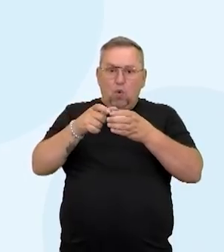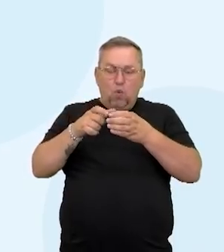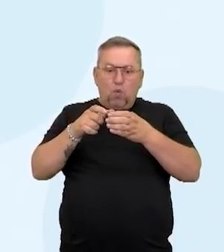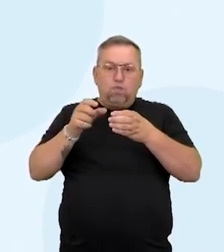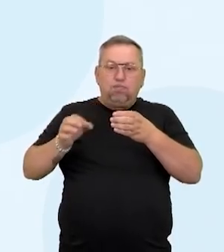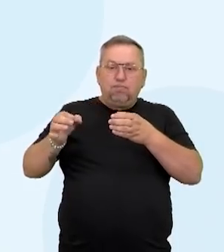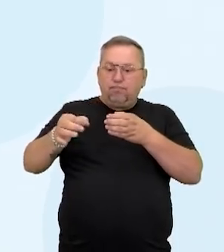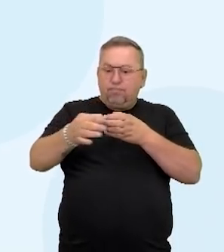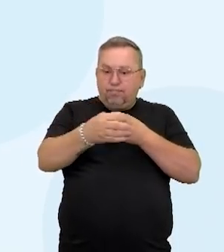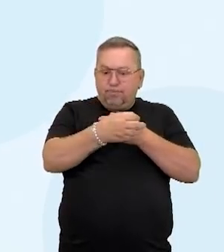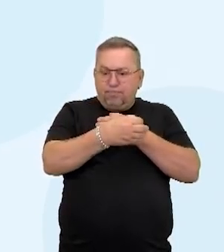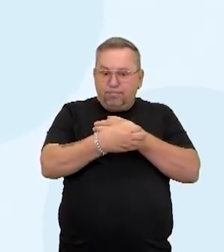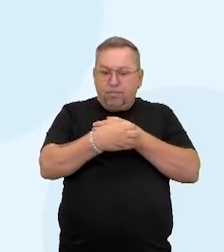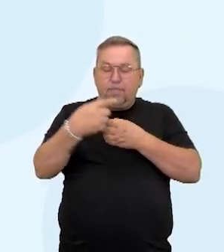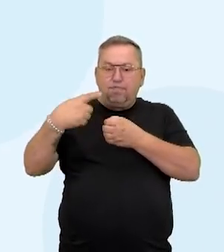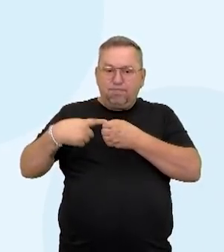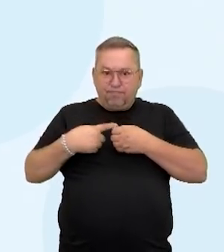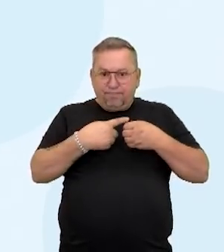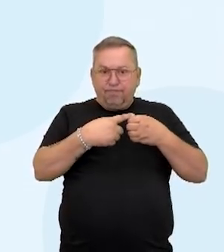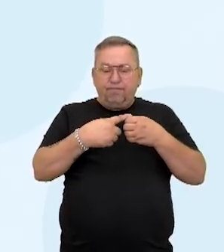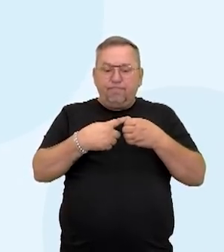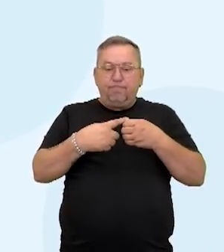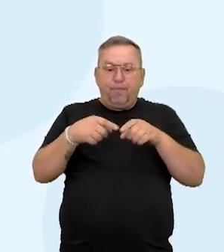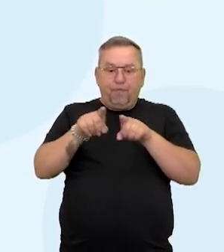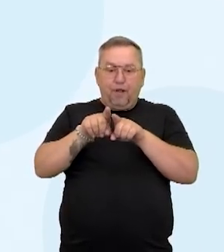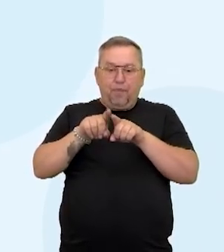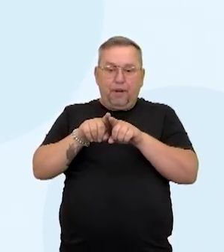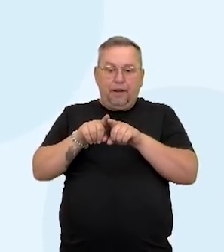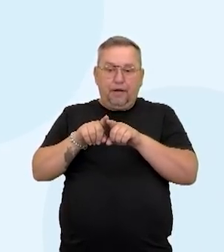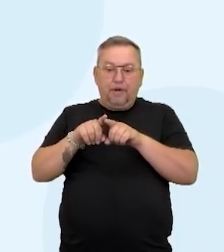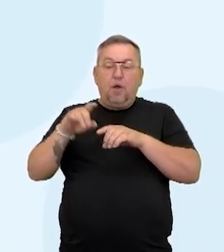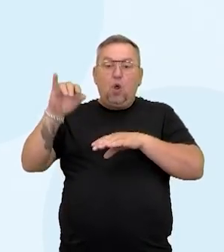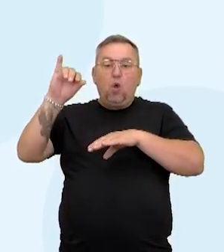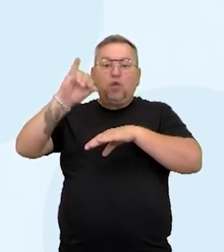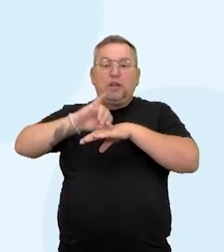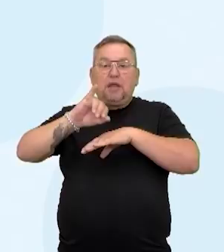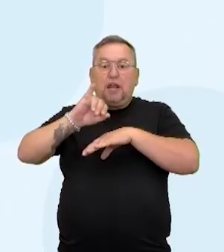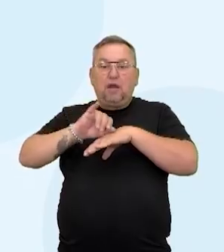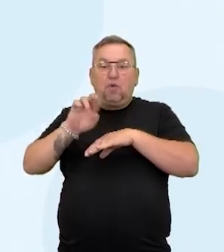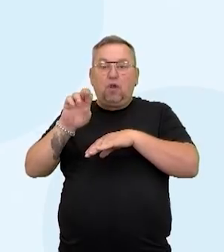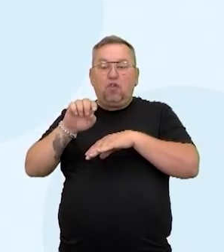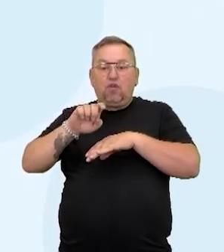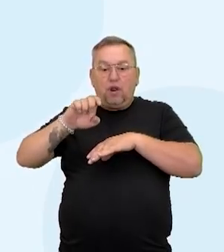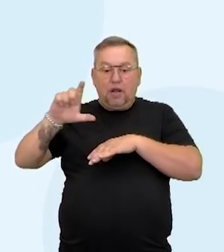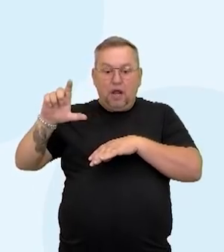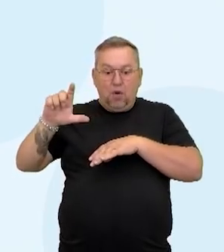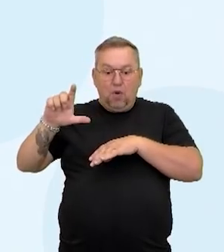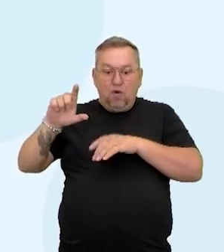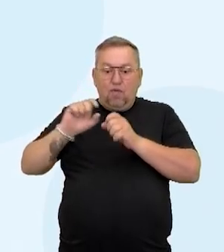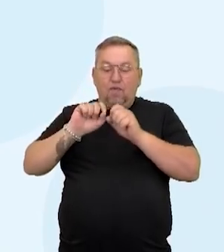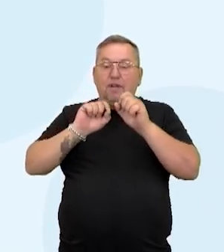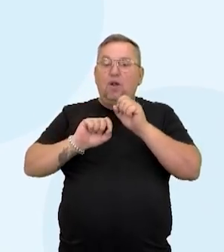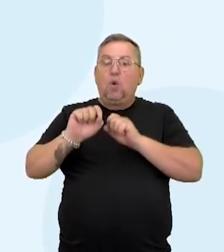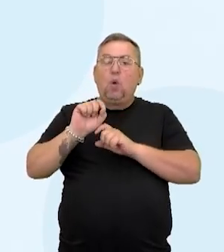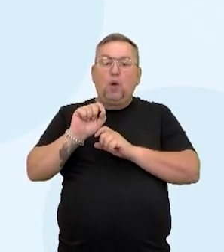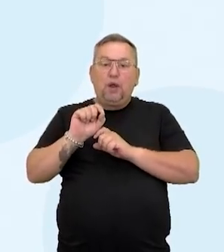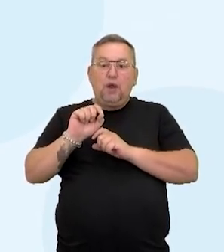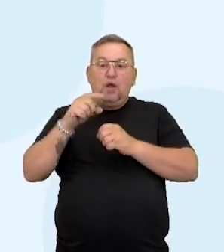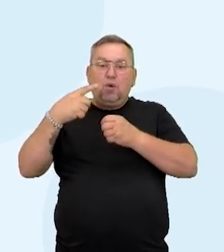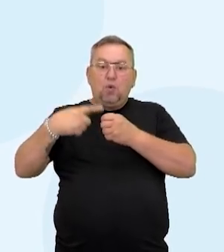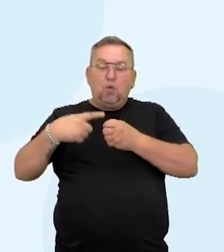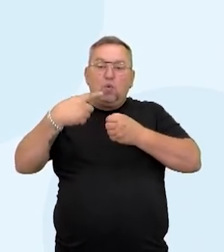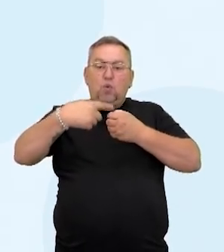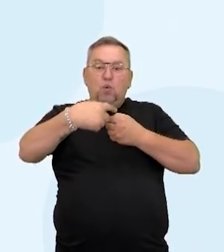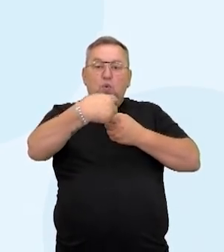de cidades, né, de médio e pequeno porte, e as outras, né, a metrópole regional, fazendo uma ligação com o